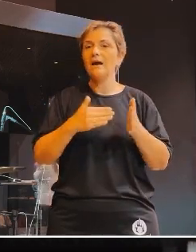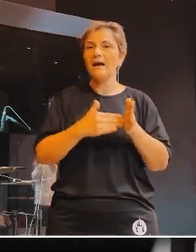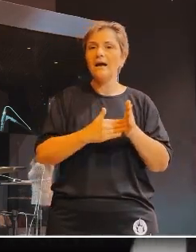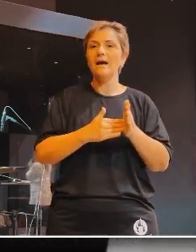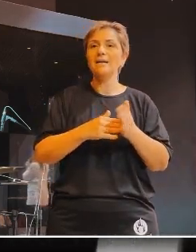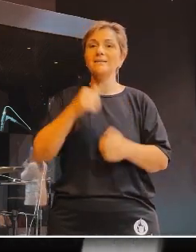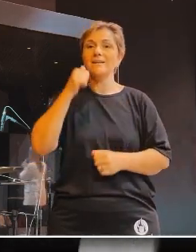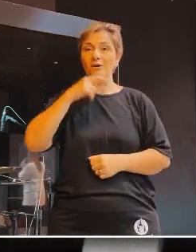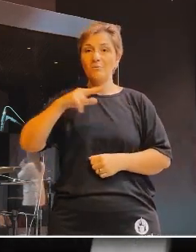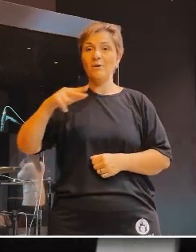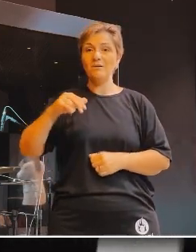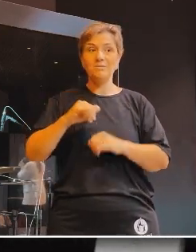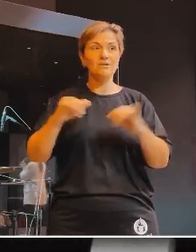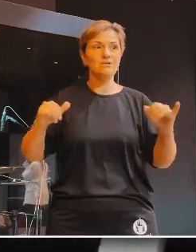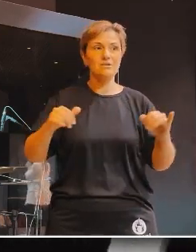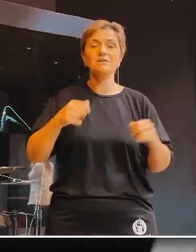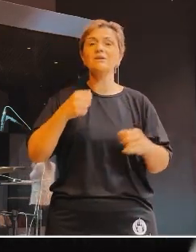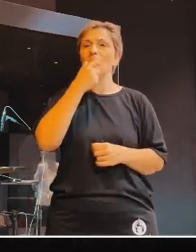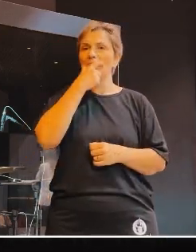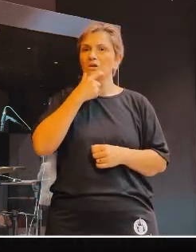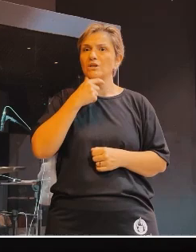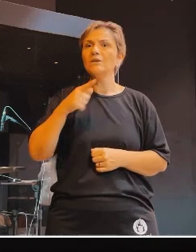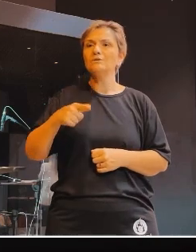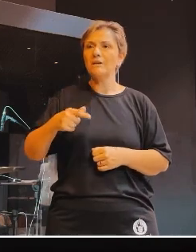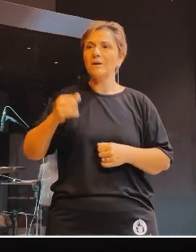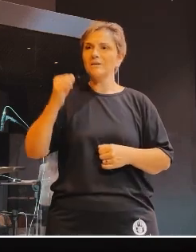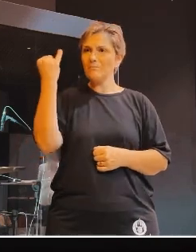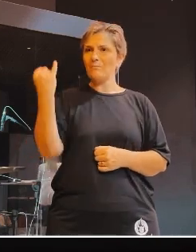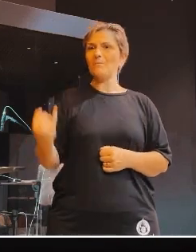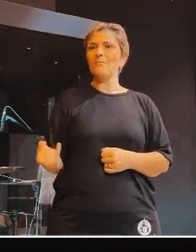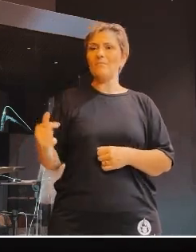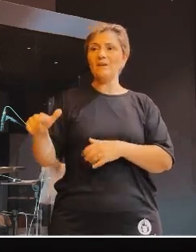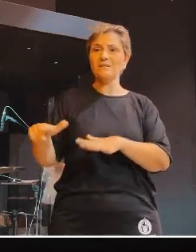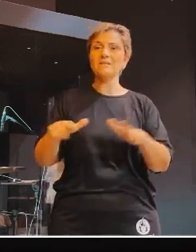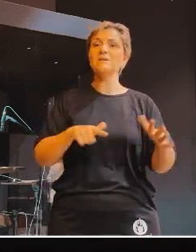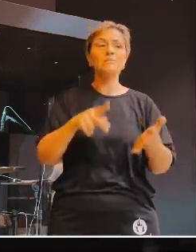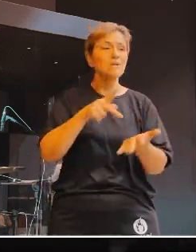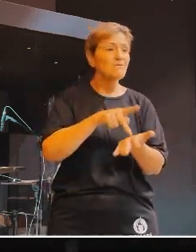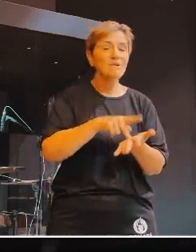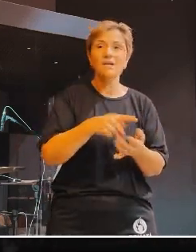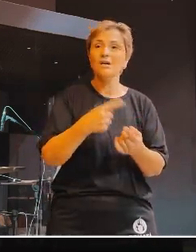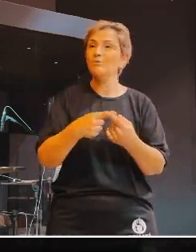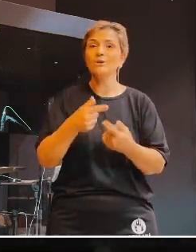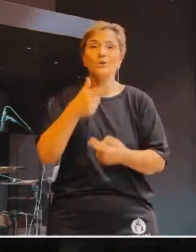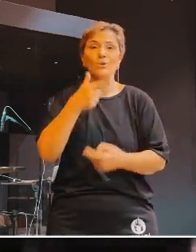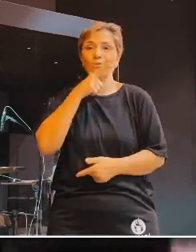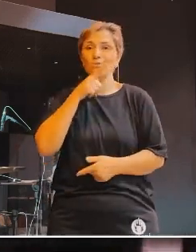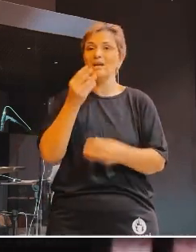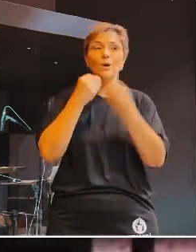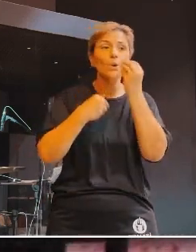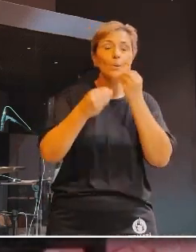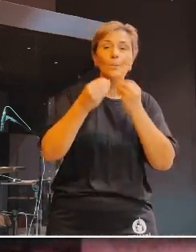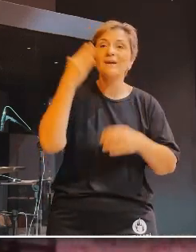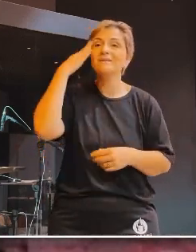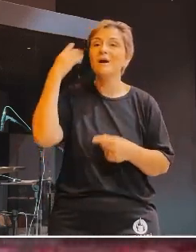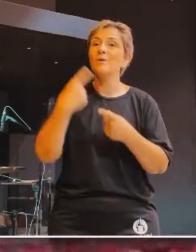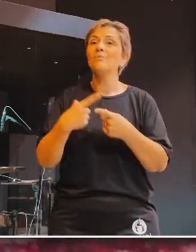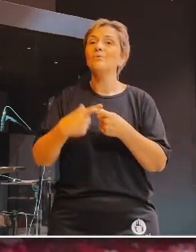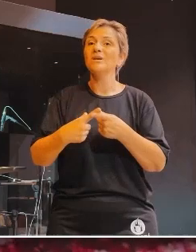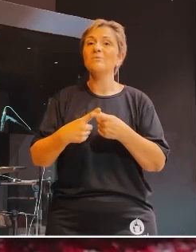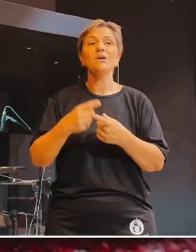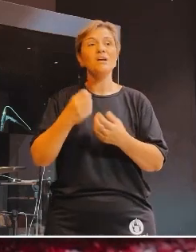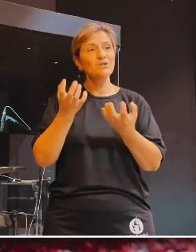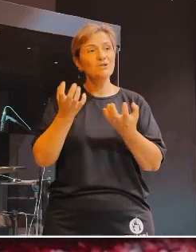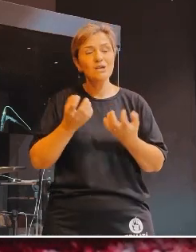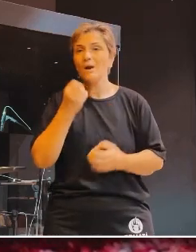mais magra essa semana. É verdade, porque a gente quase não come. Sabe por quê? Nós queremos o